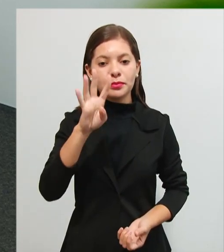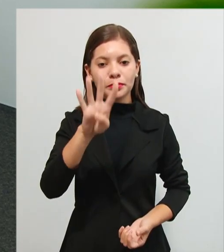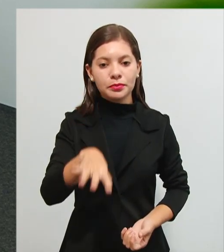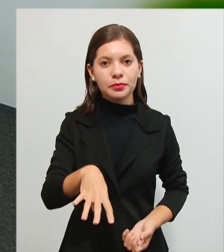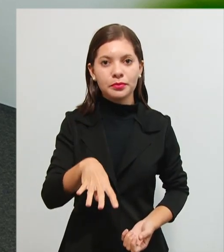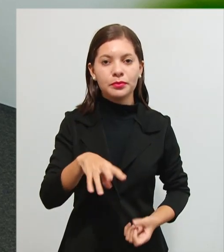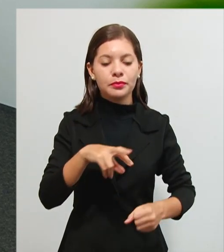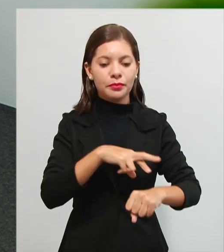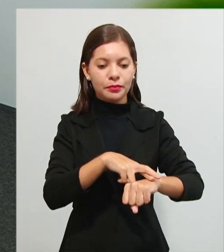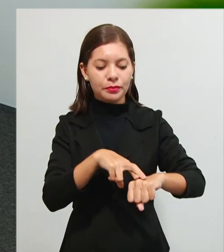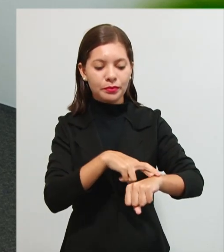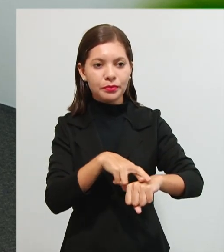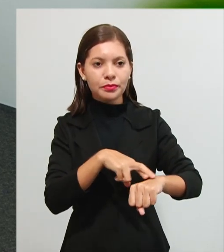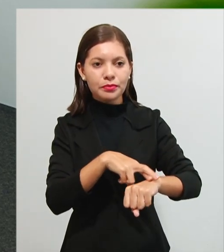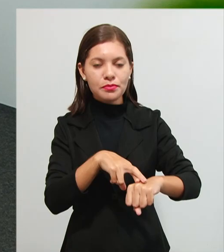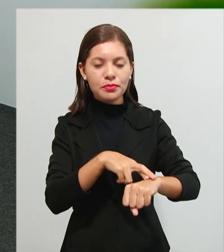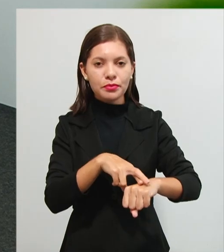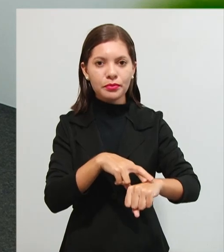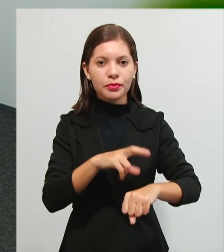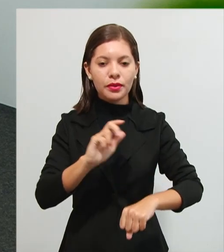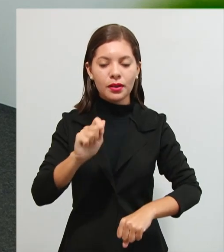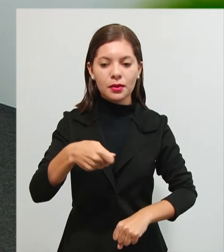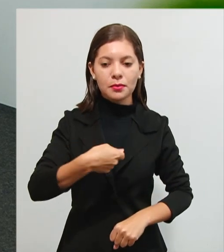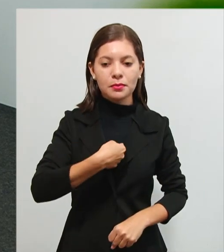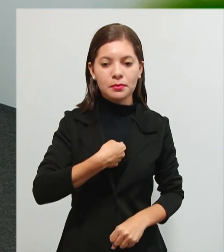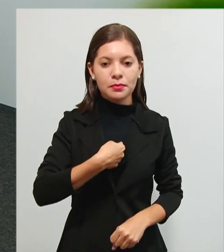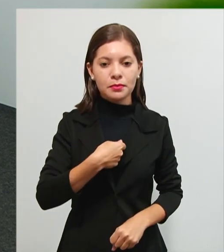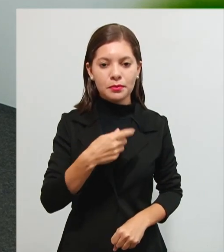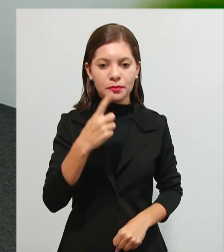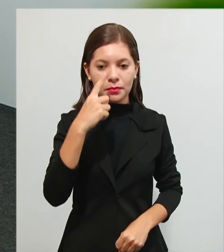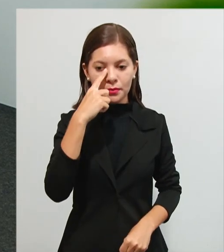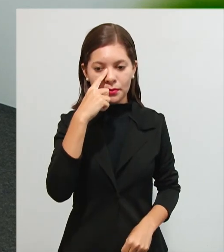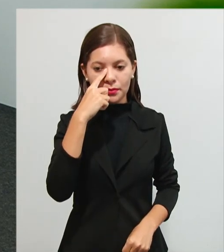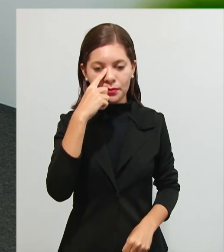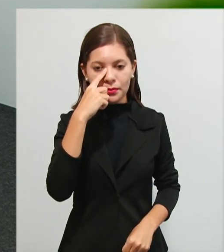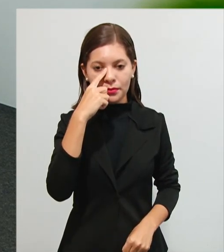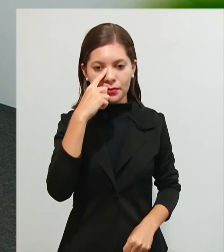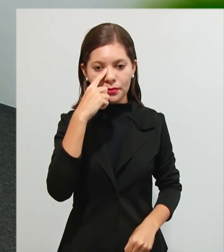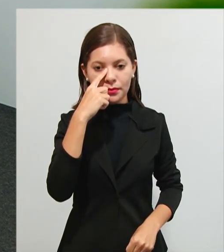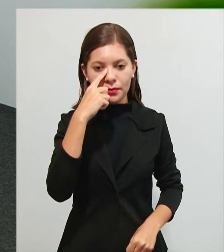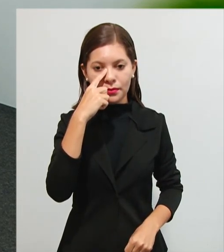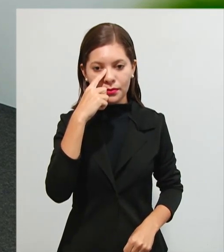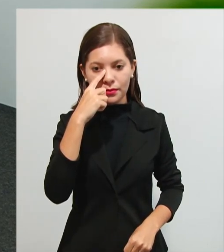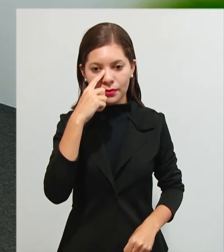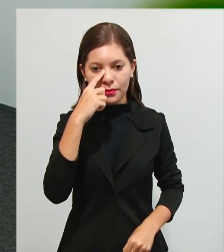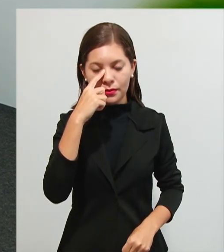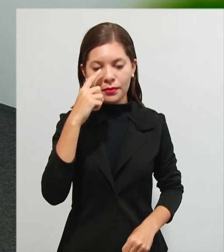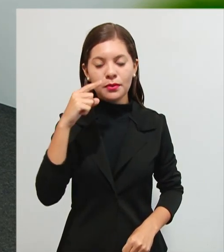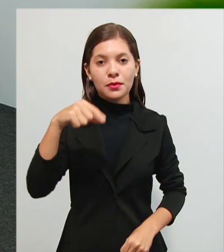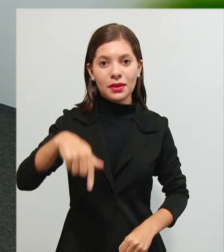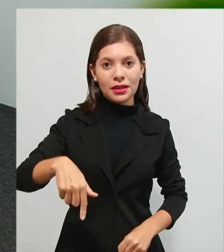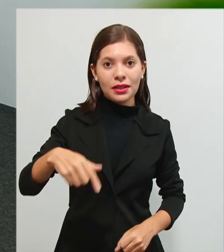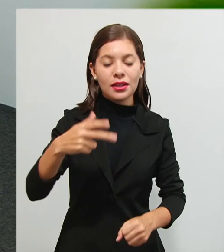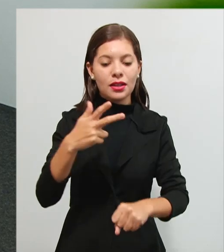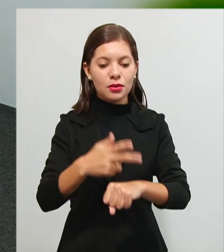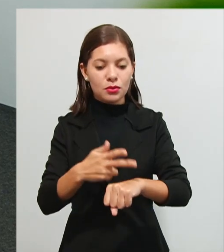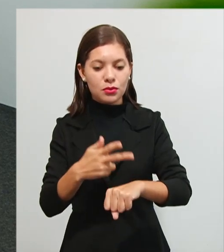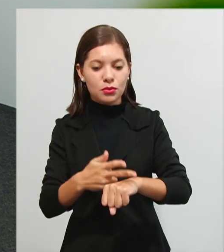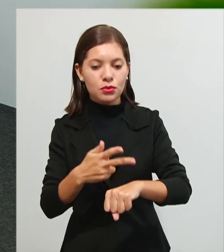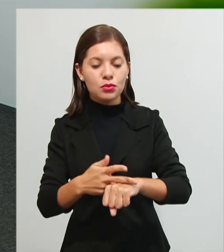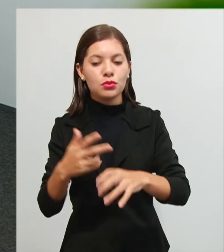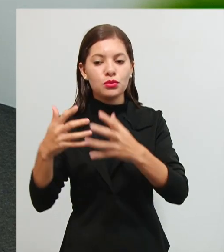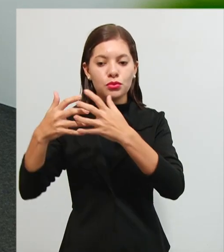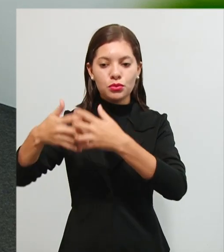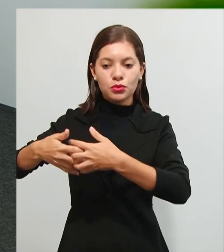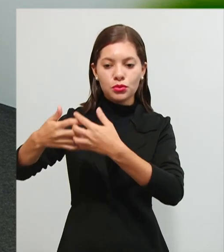nos tons de roxo. É o meu sinal para a comunidade surda, Rafael, e estou dentro do estúdio do IFRO Campus Porto